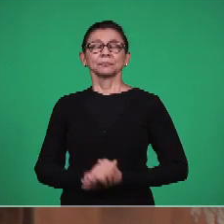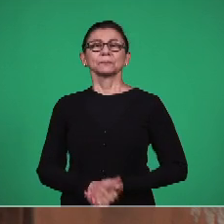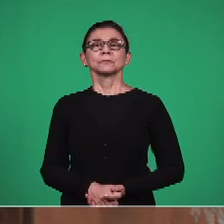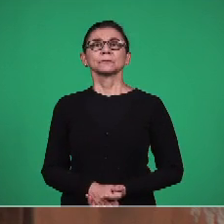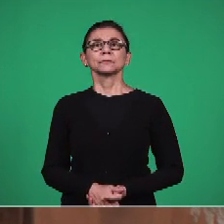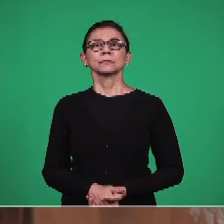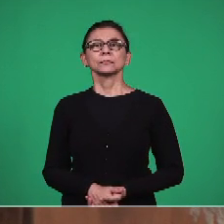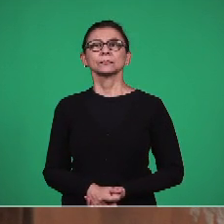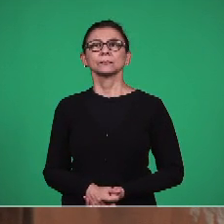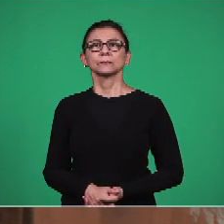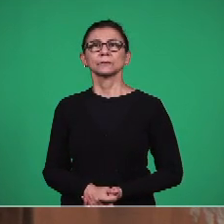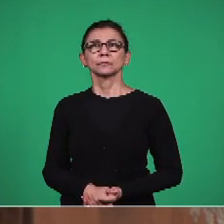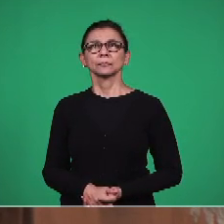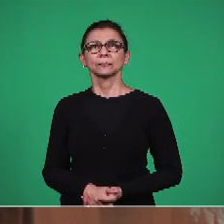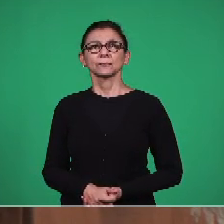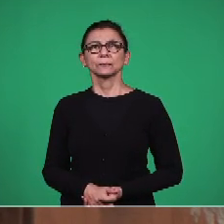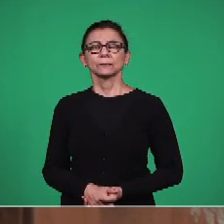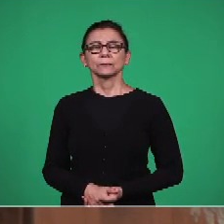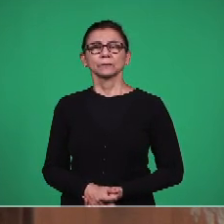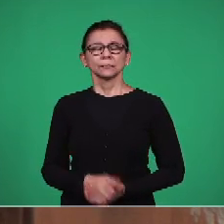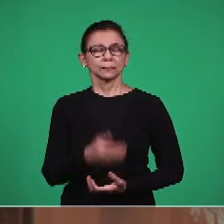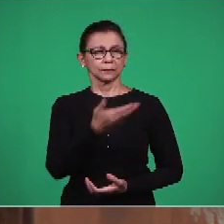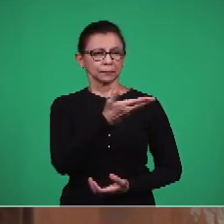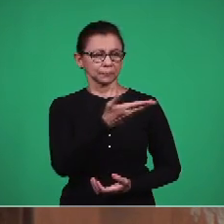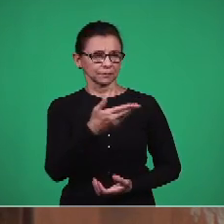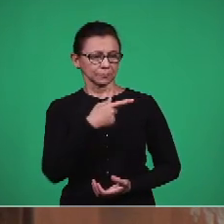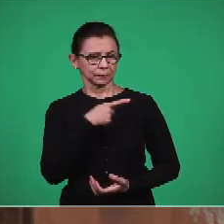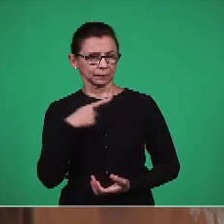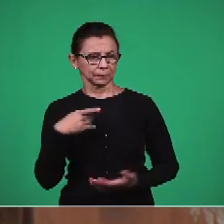E queremos encerrar. Eu passo a palavra ao pastor Alexandre para